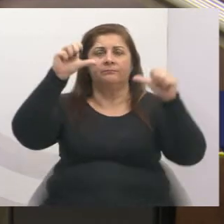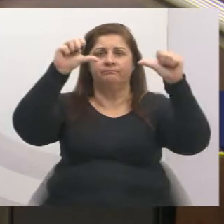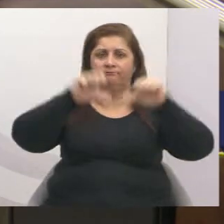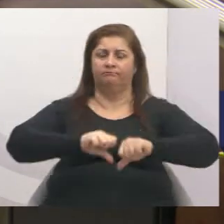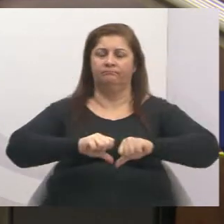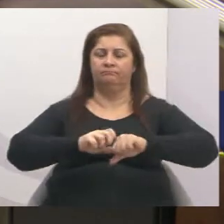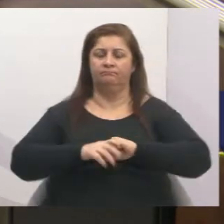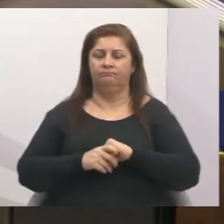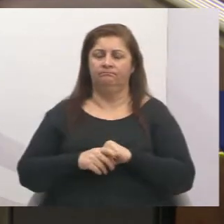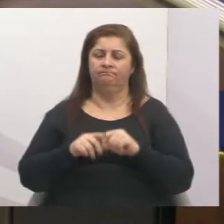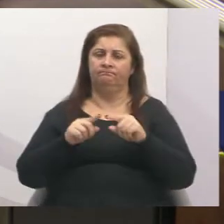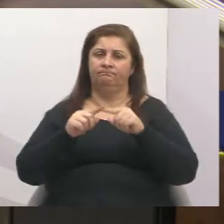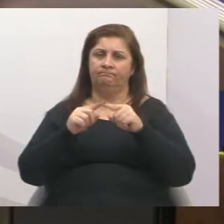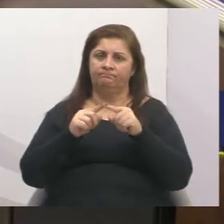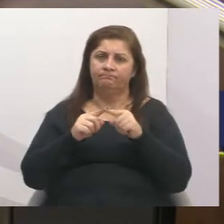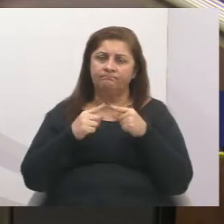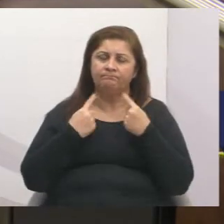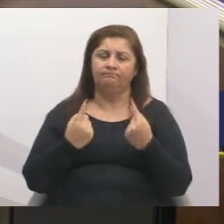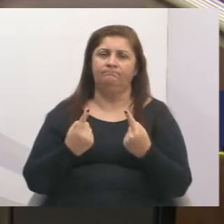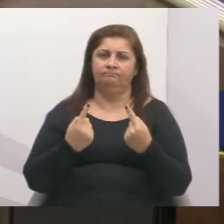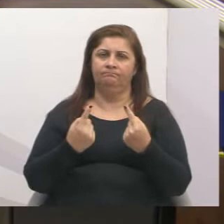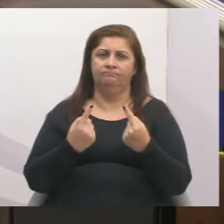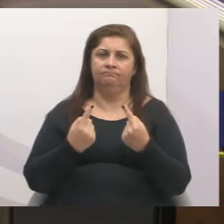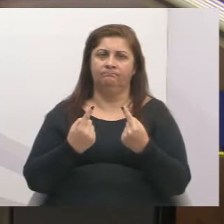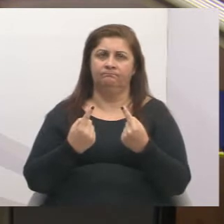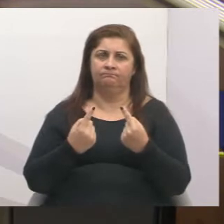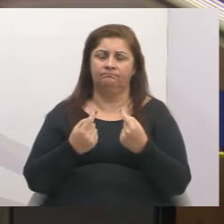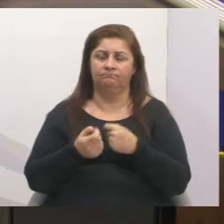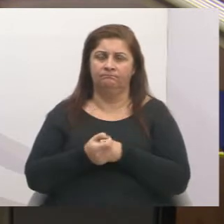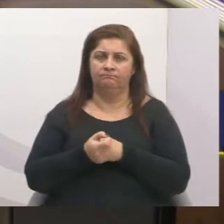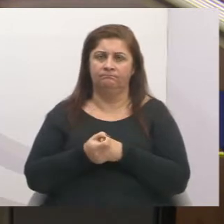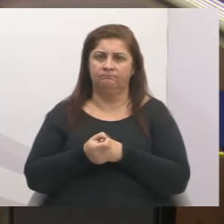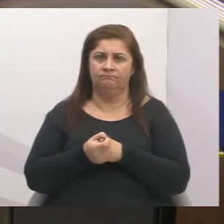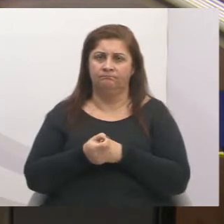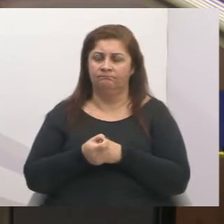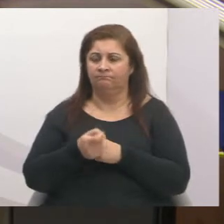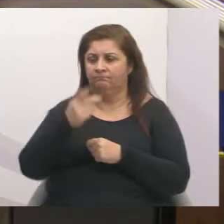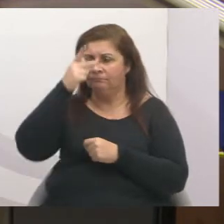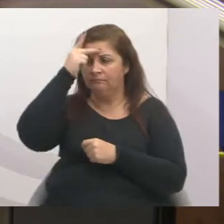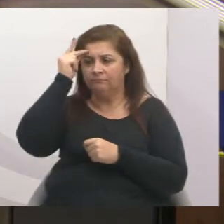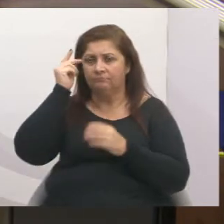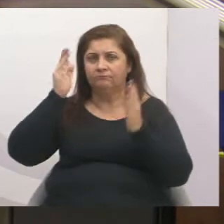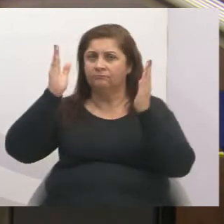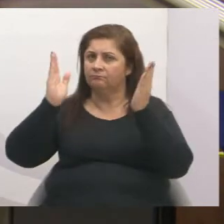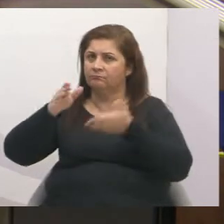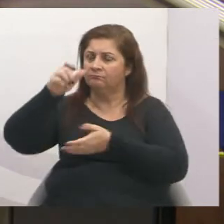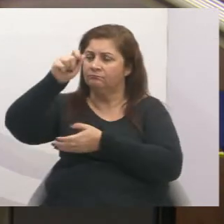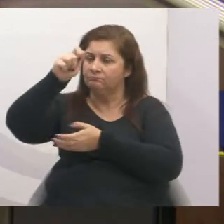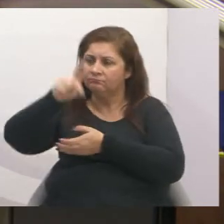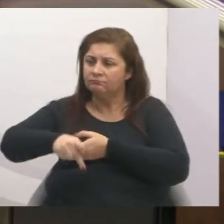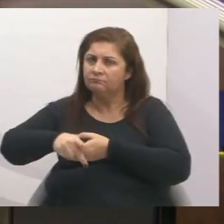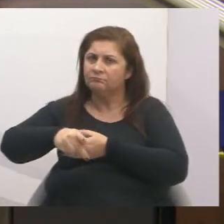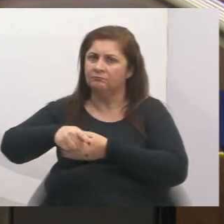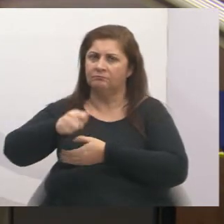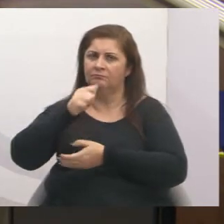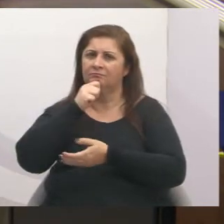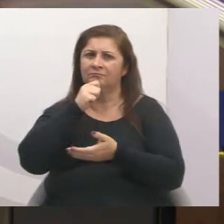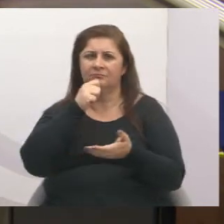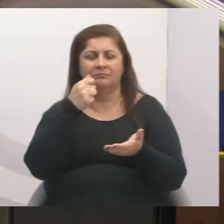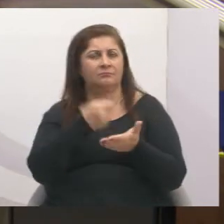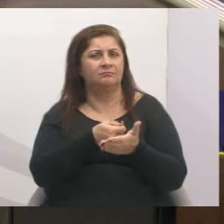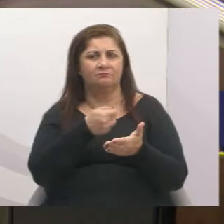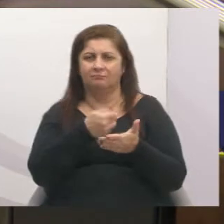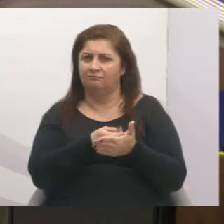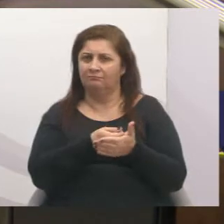o principal ataque, que é a contribuição para funcionário inativo,